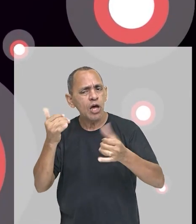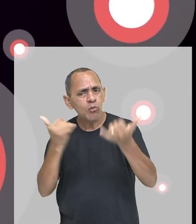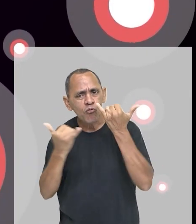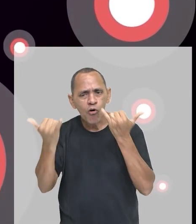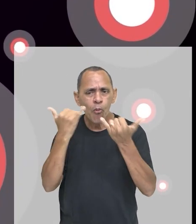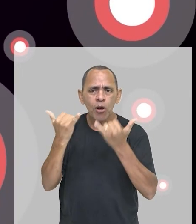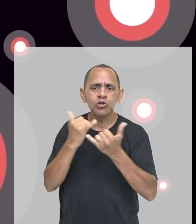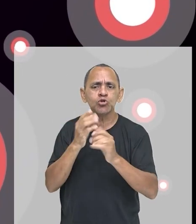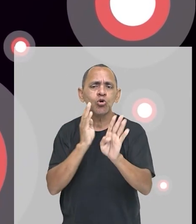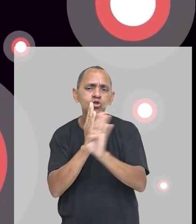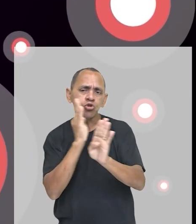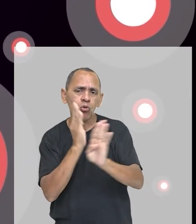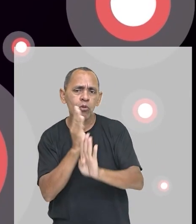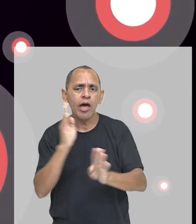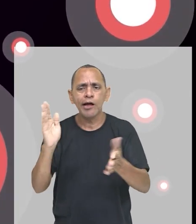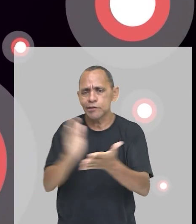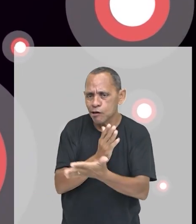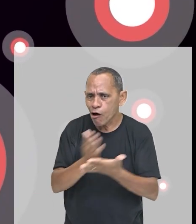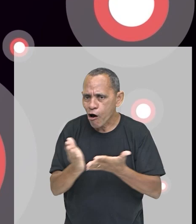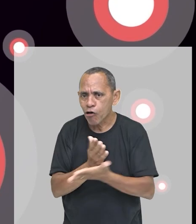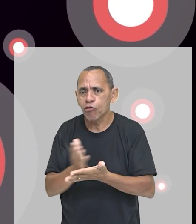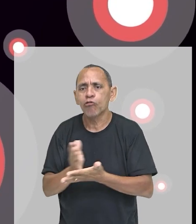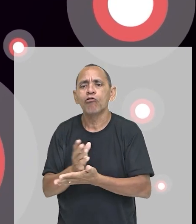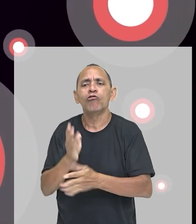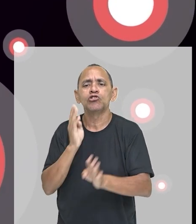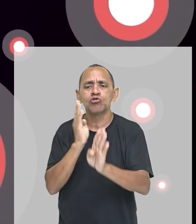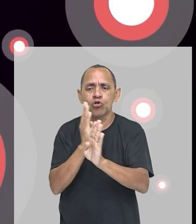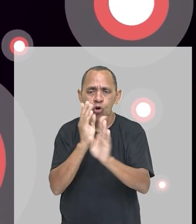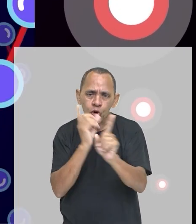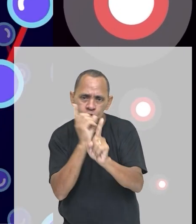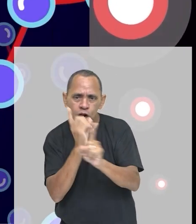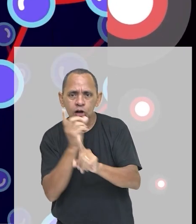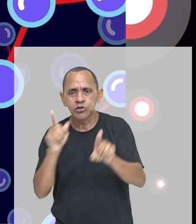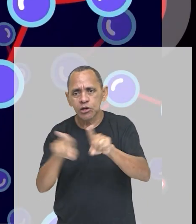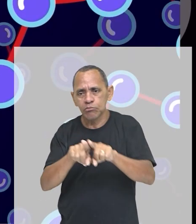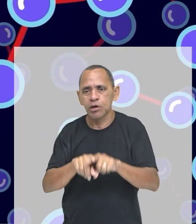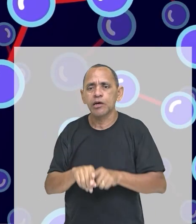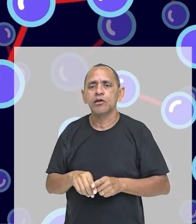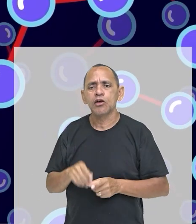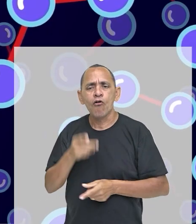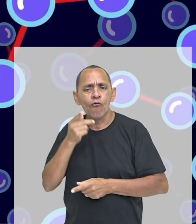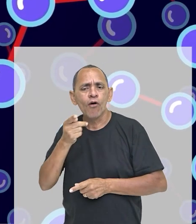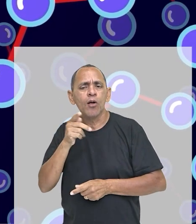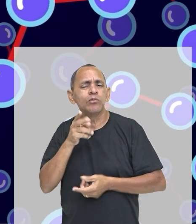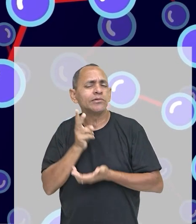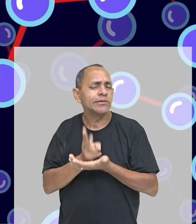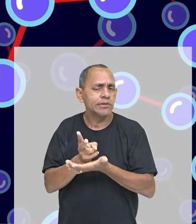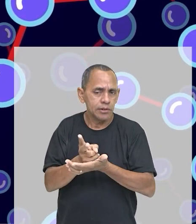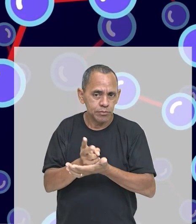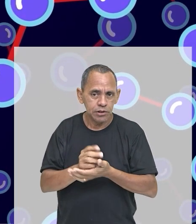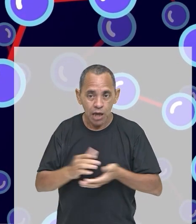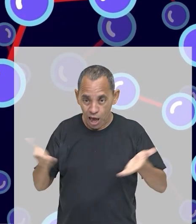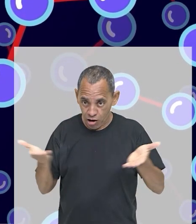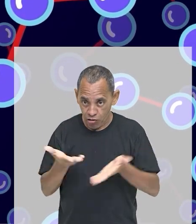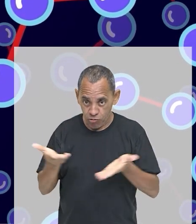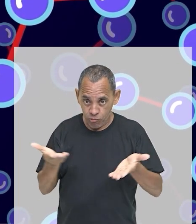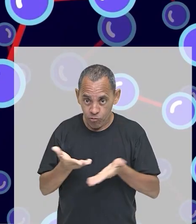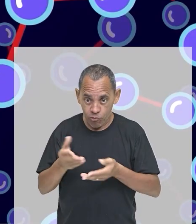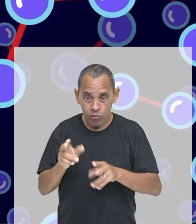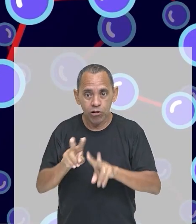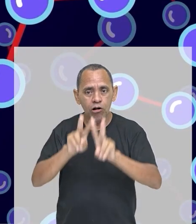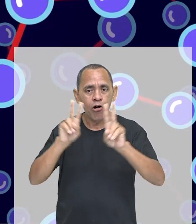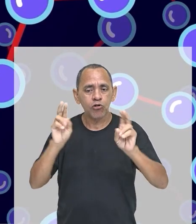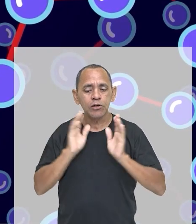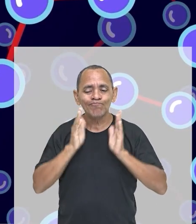informações, dessas descobertas, tá certo? Nós estamos falando então sempre de descobertas, agora tratando especificamente